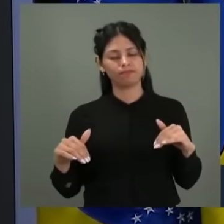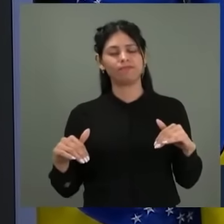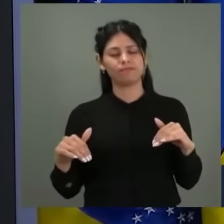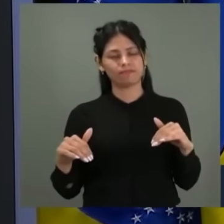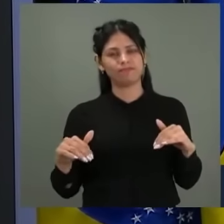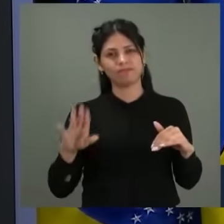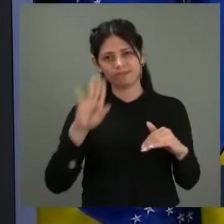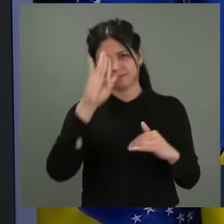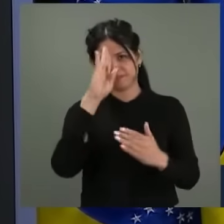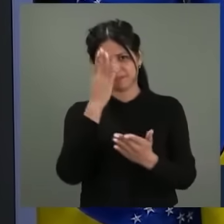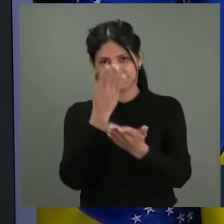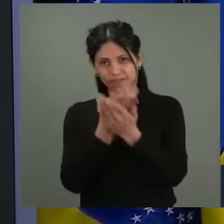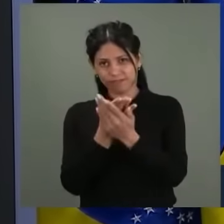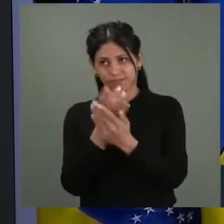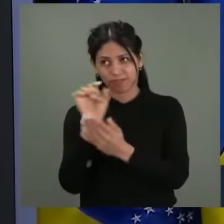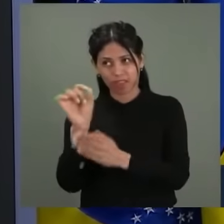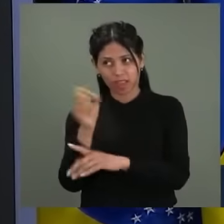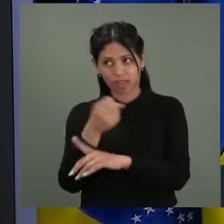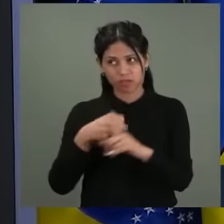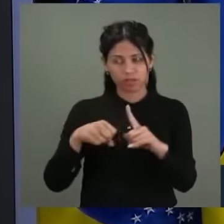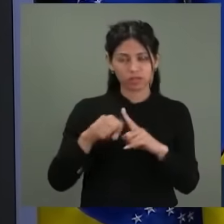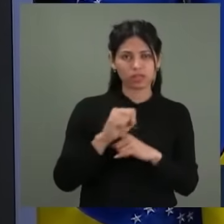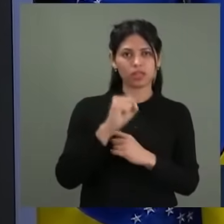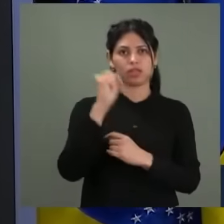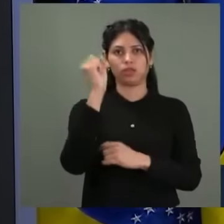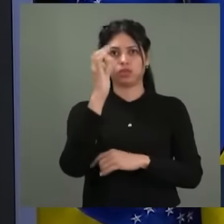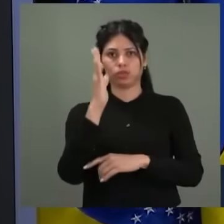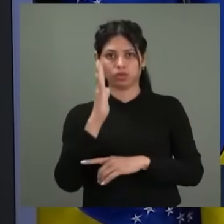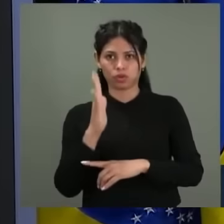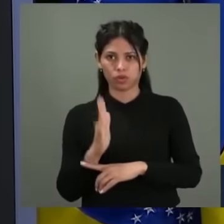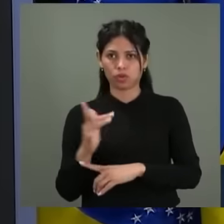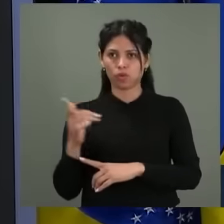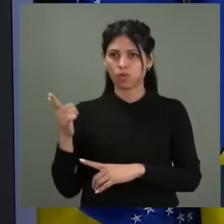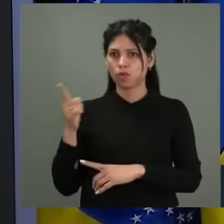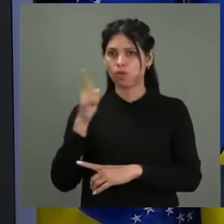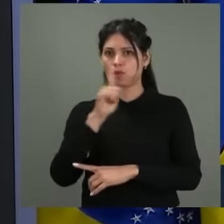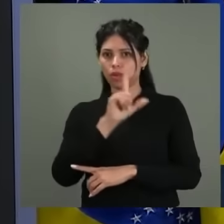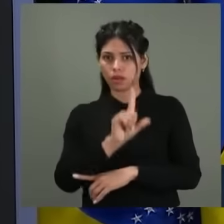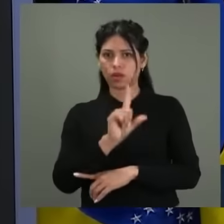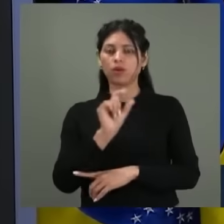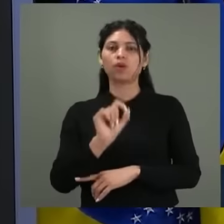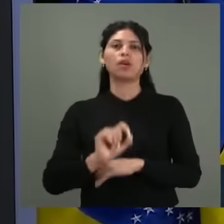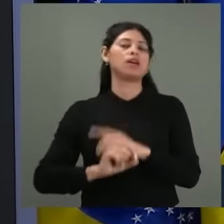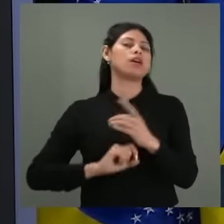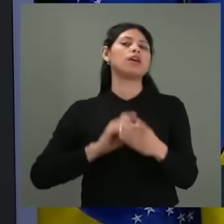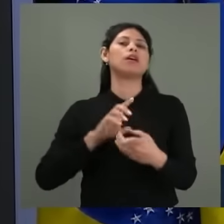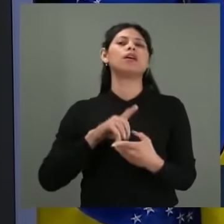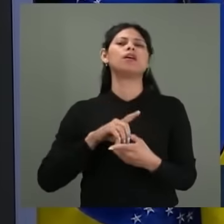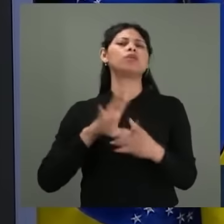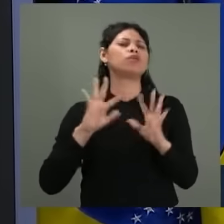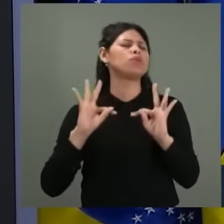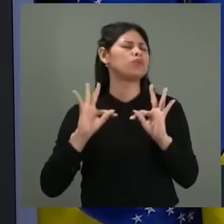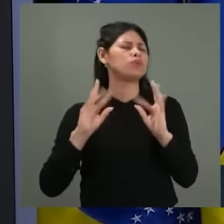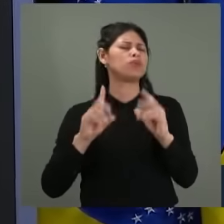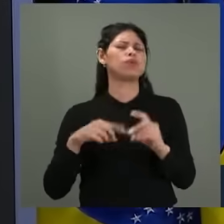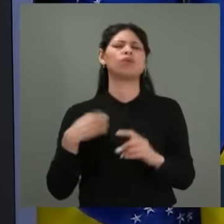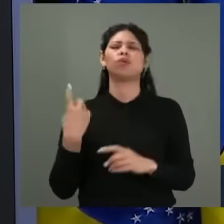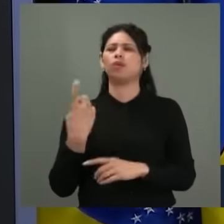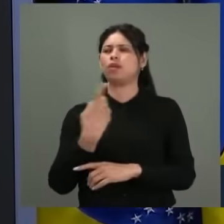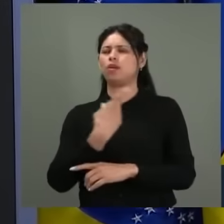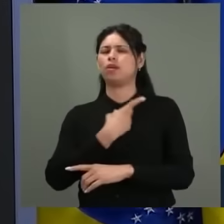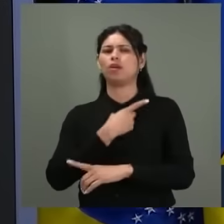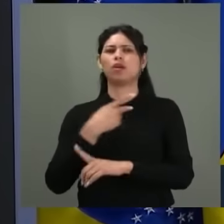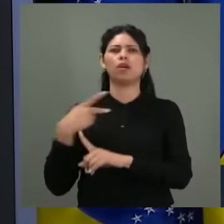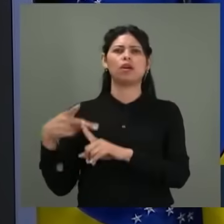que ganha a sociedade brasileira, ganha a democracia, todos nós parlamentares